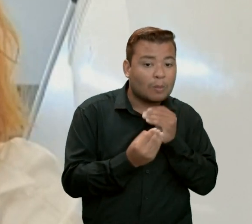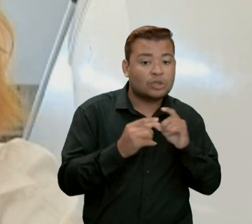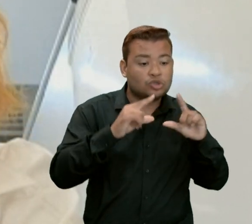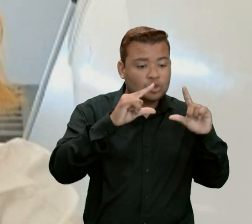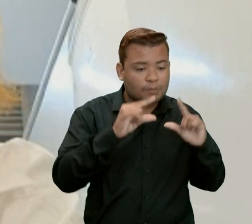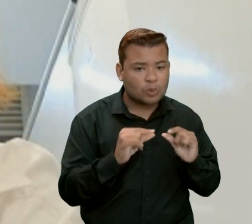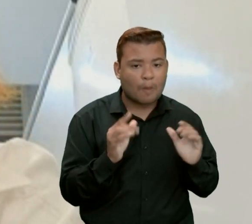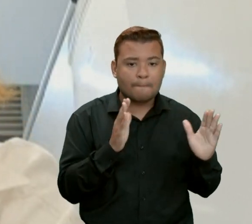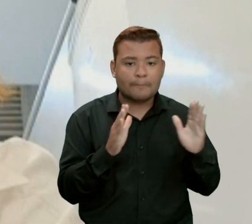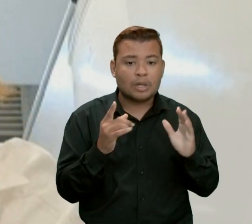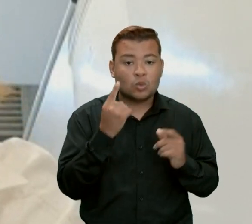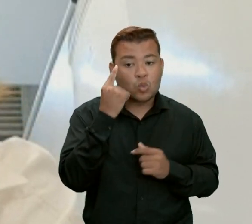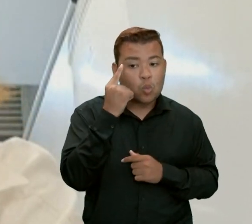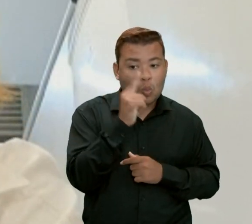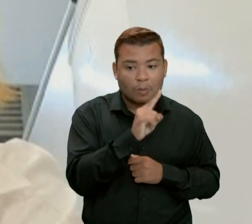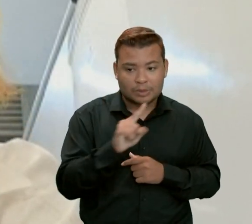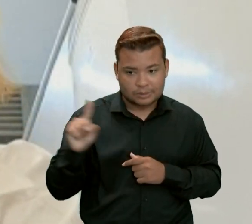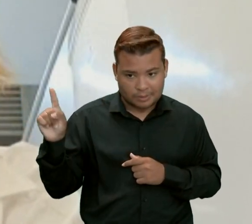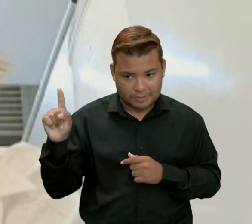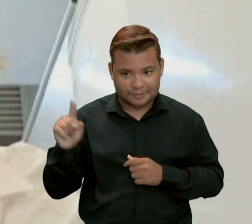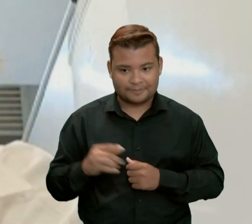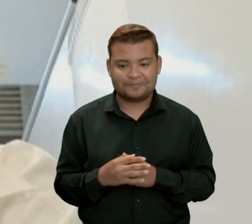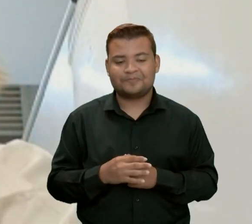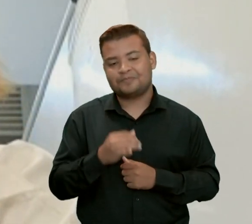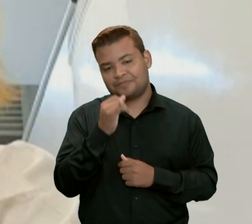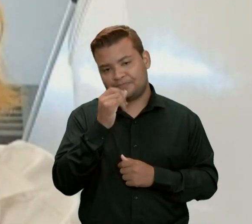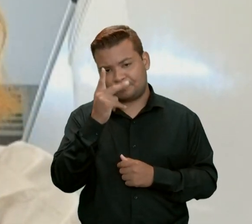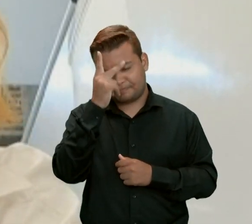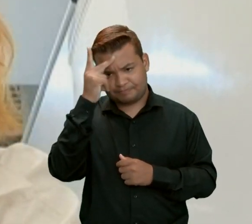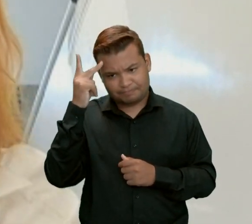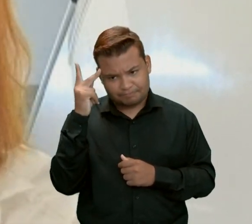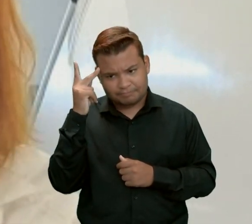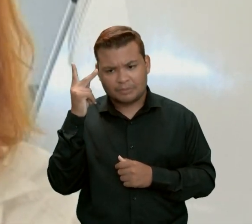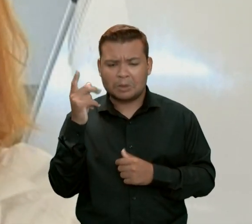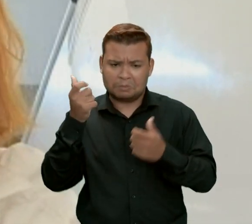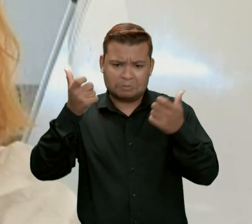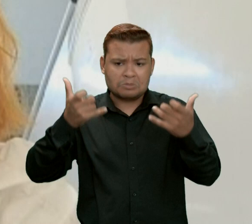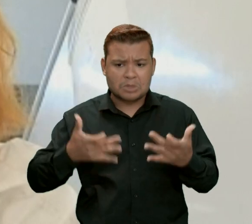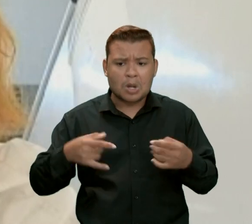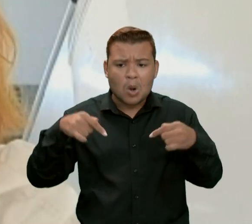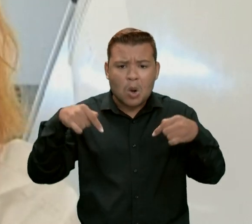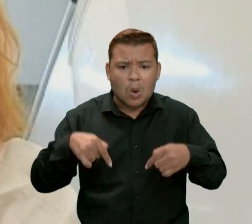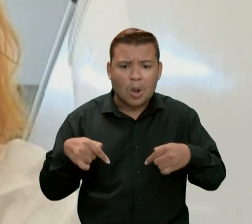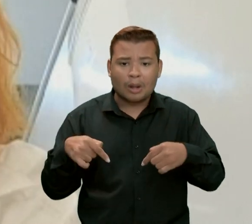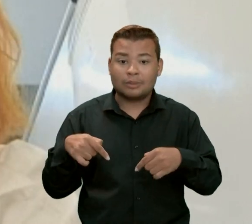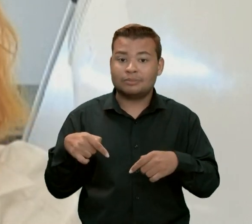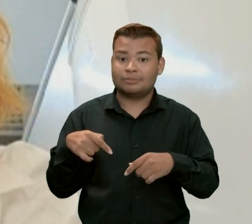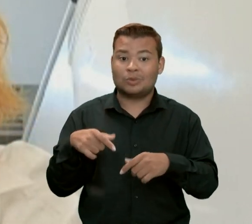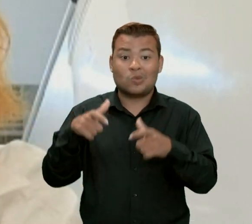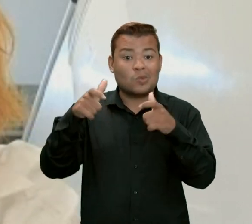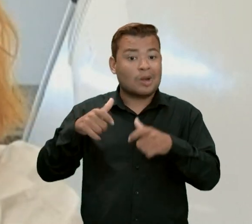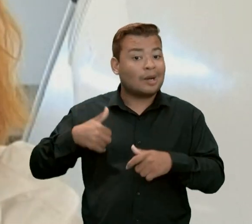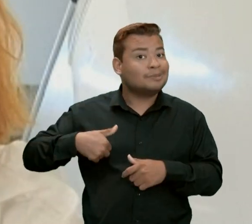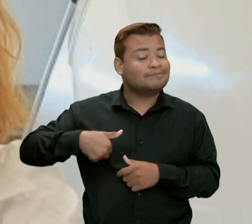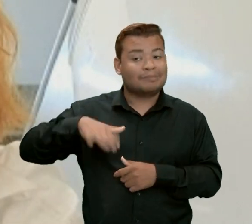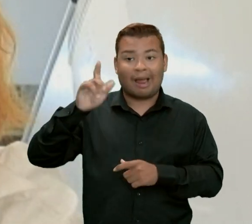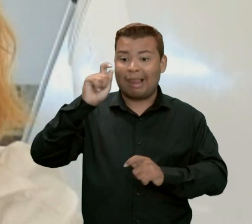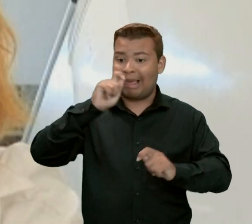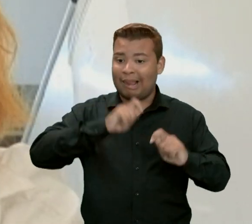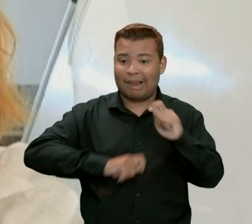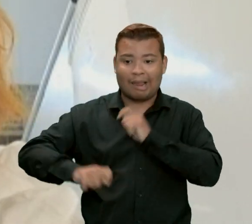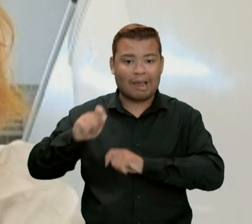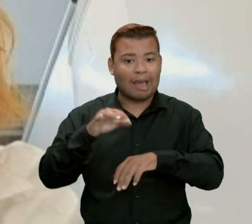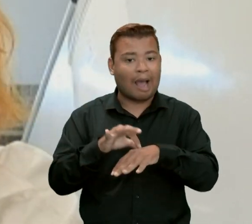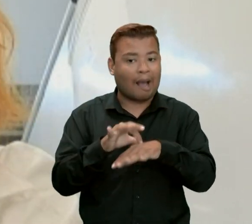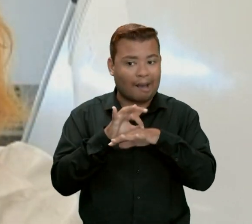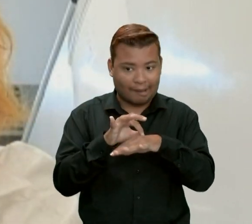uma semana. Então, as pessoas, né? A gente está falando de um estado essencialmente agropecuário, né? O estado de Goiás,